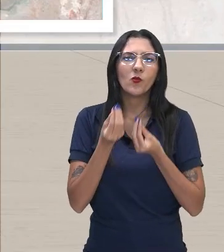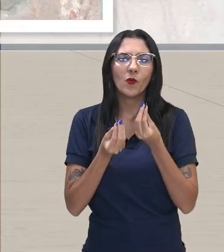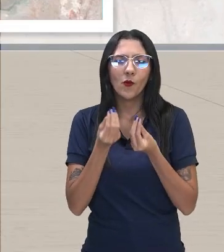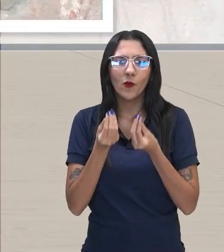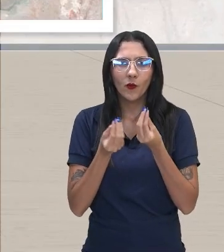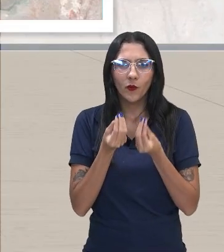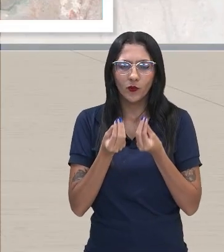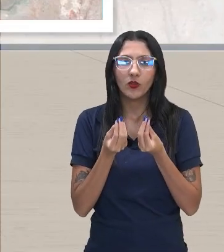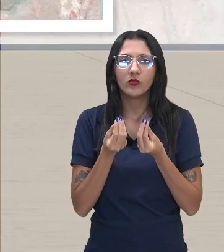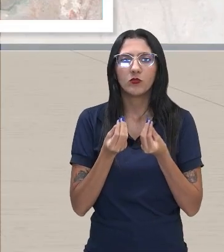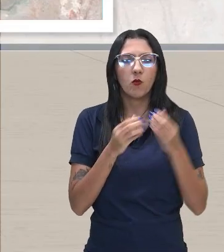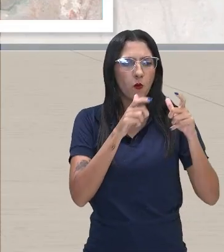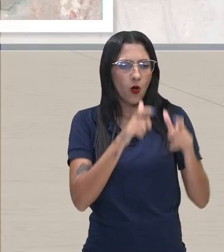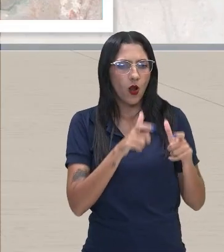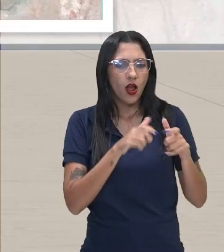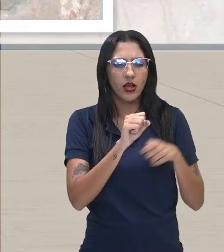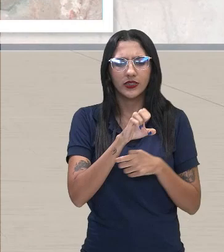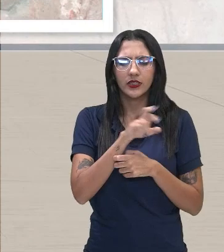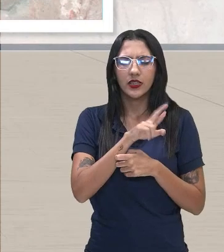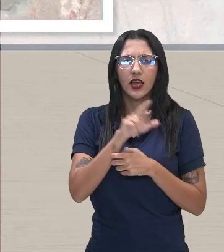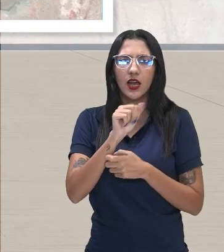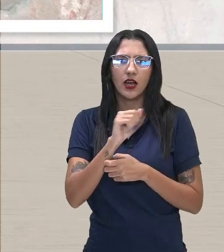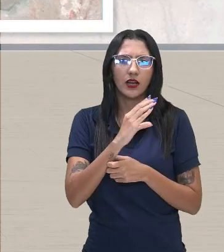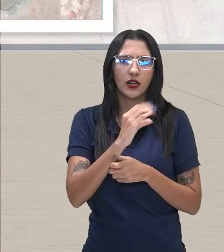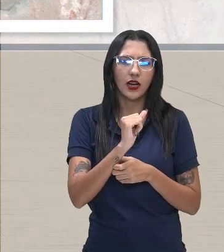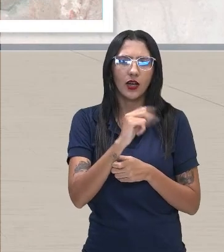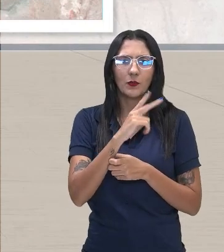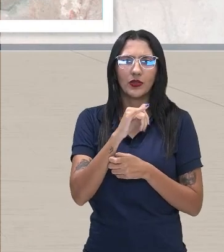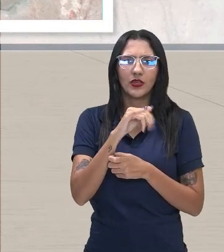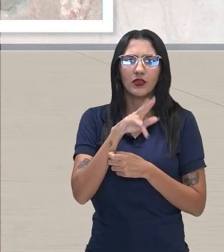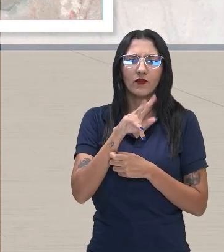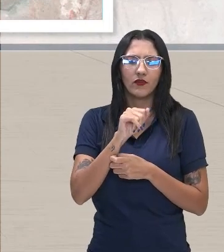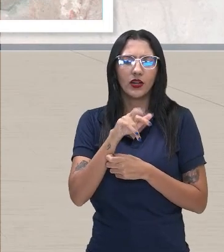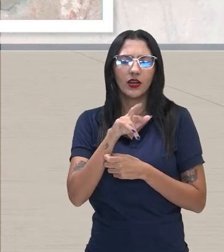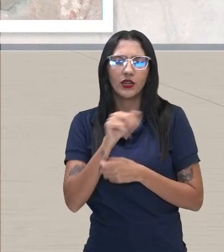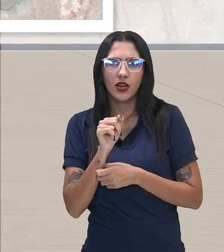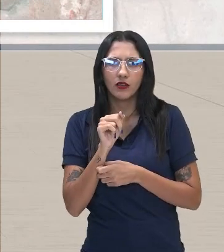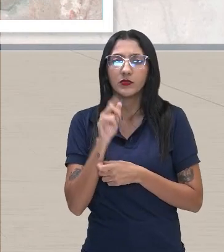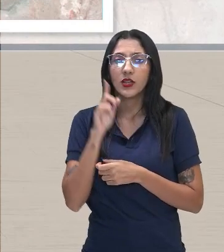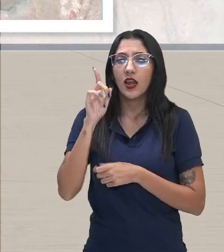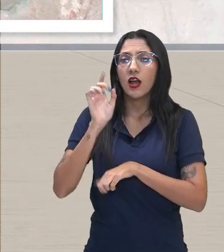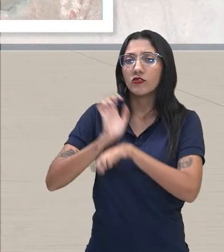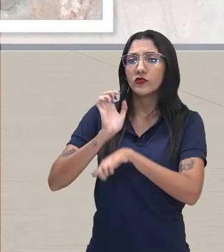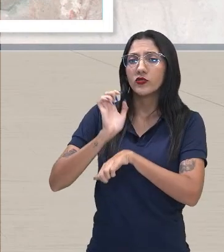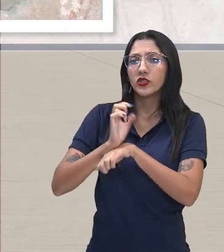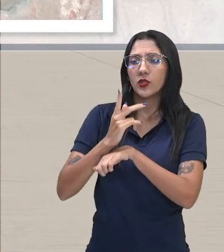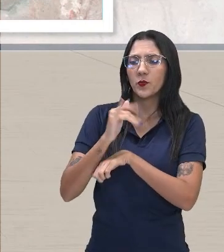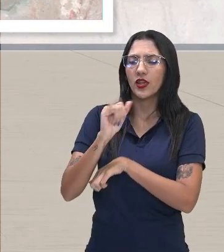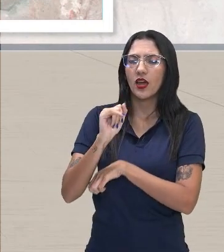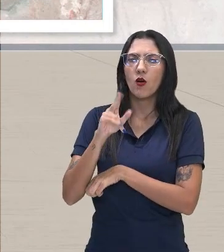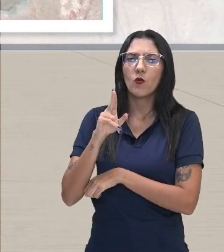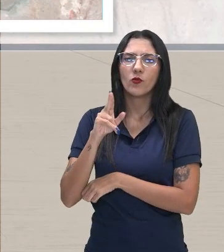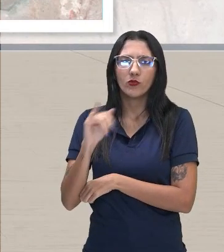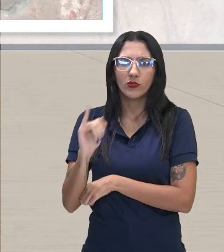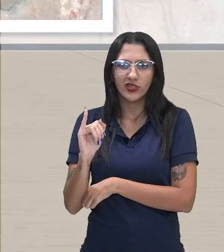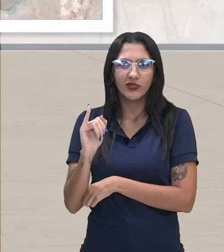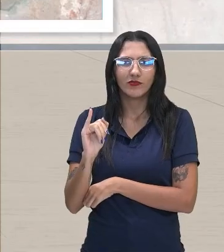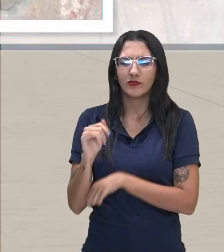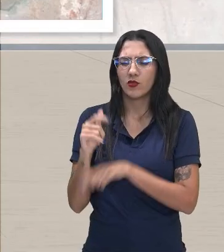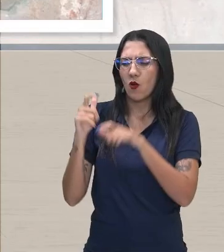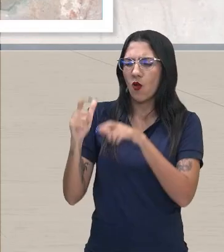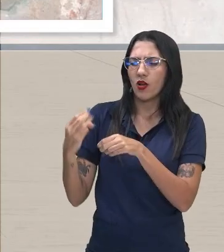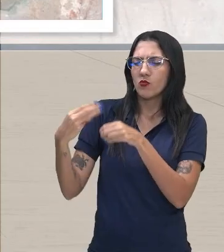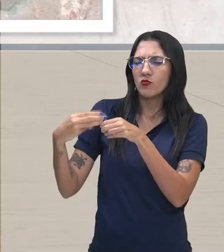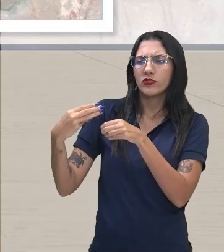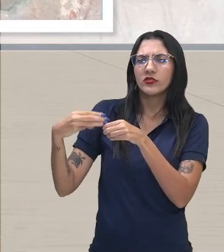da Capivara. Ele está localizado no estado do Piauí, no município de São Raimundo